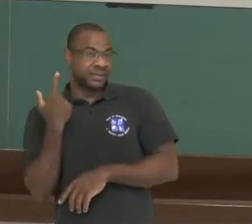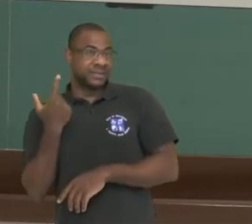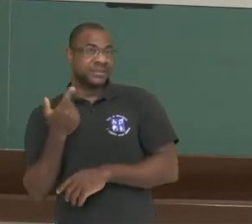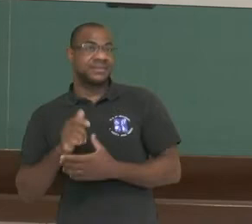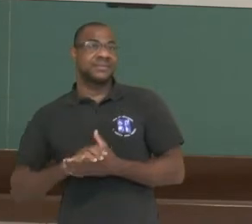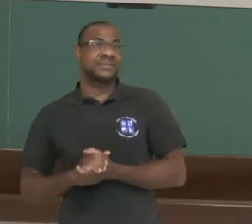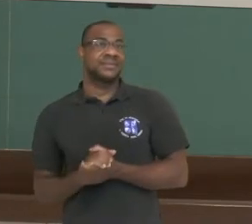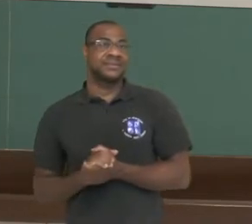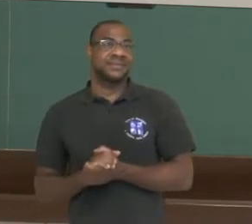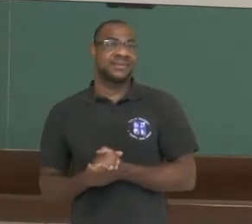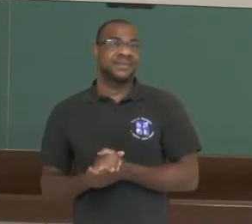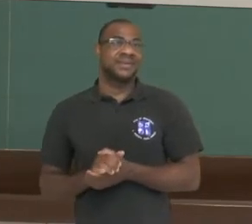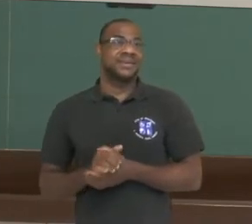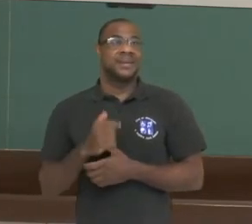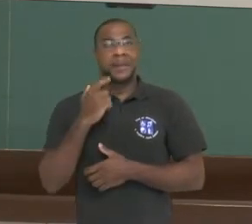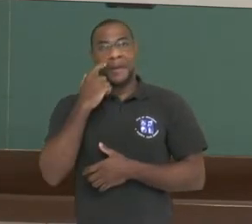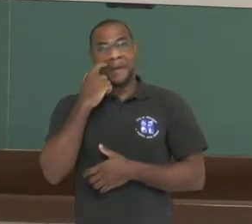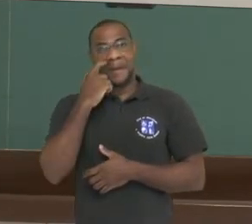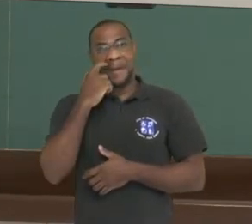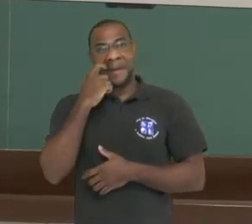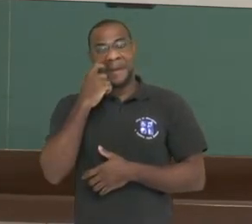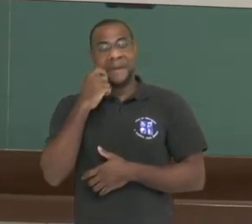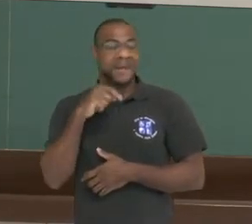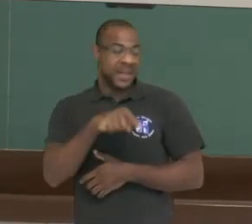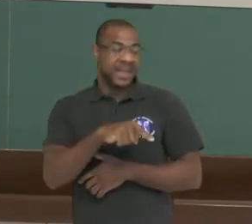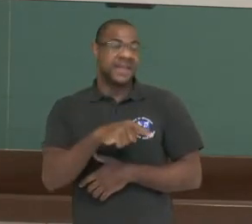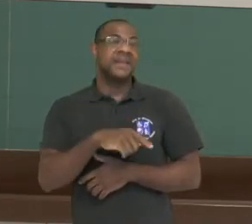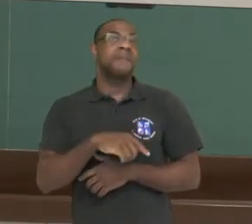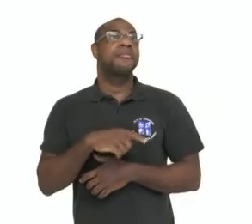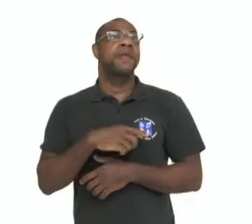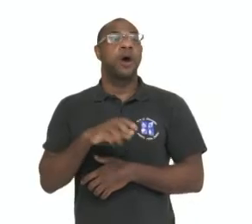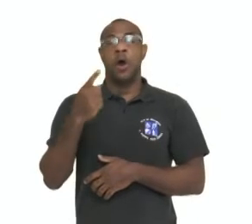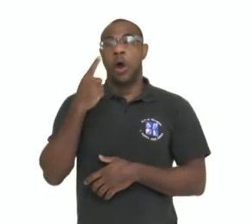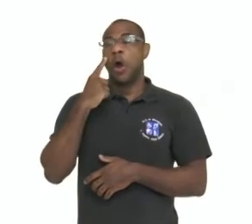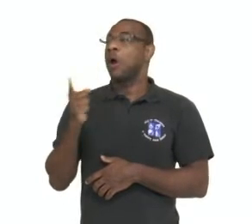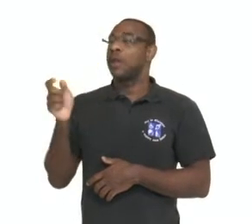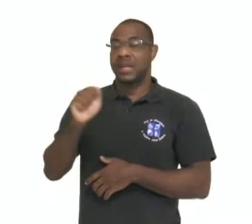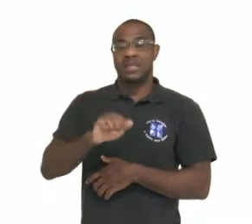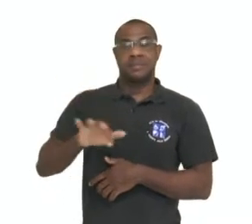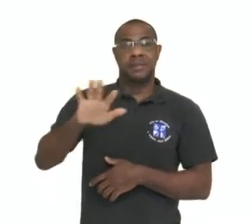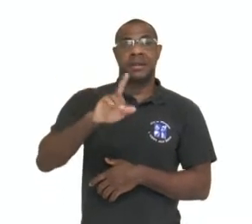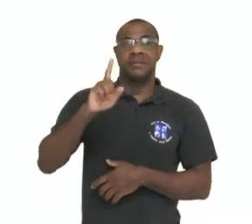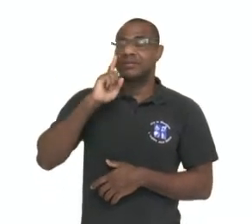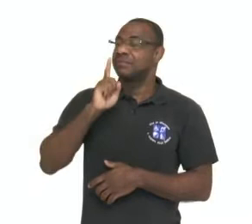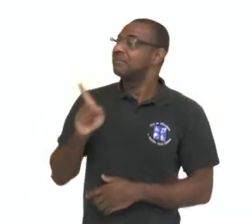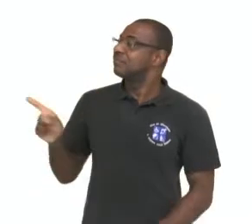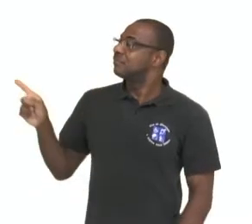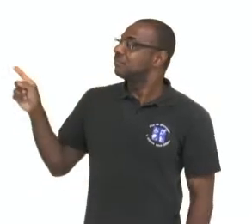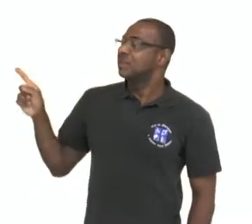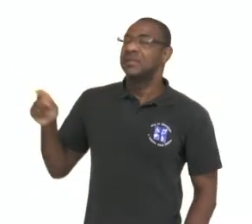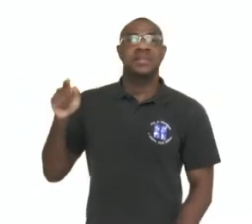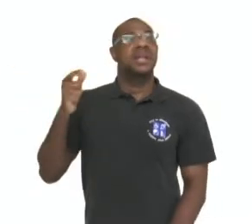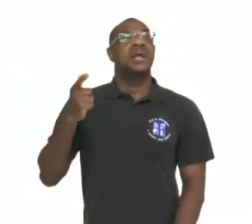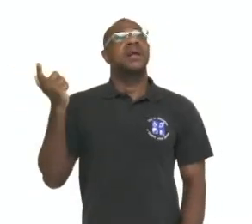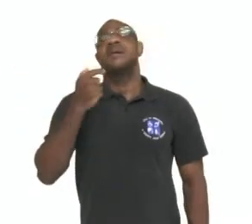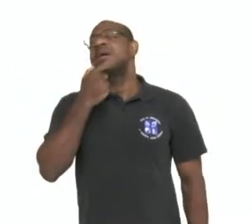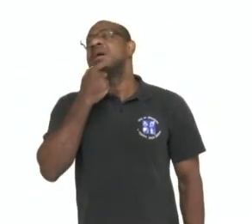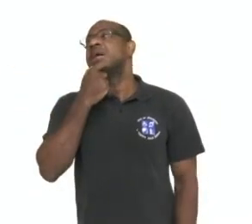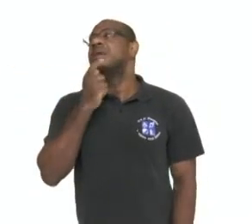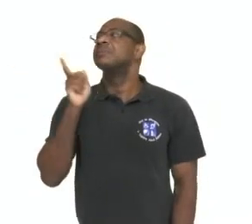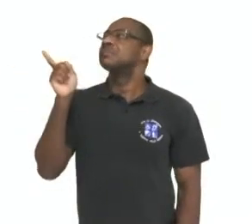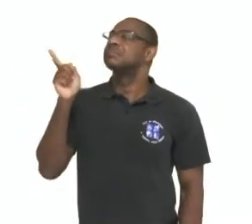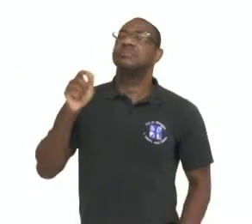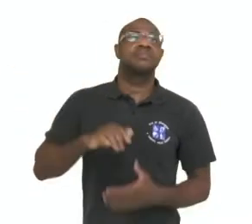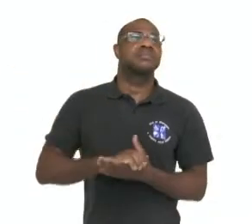E, cara, galerinha do sexto ano, essa imagem eu acho fantástica. Aí você está lá, na Inglaterra, não dá